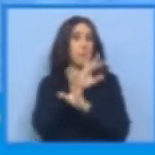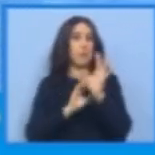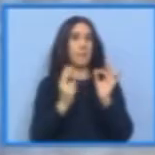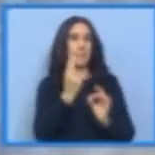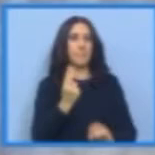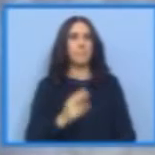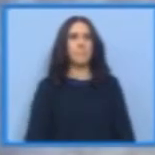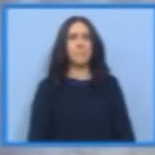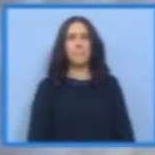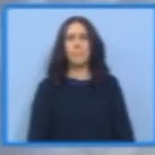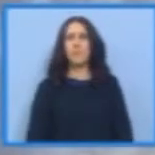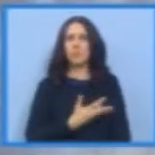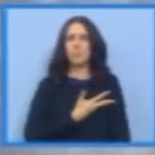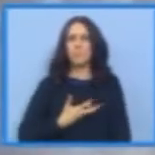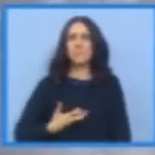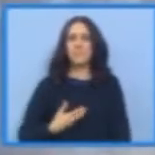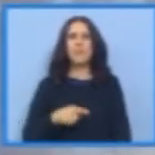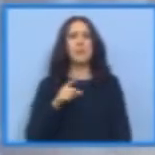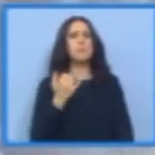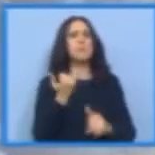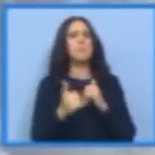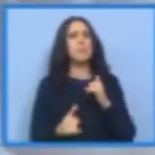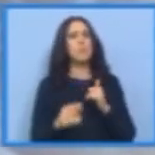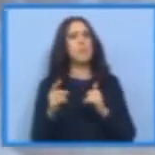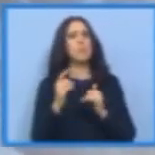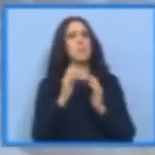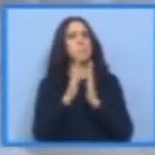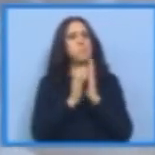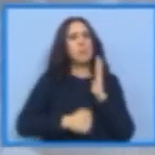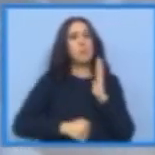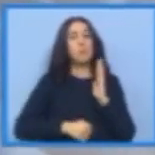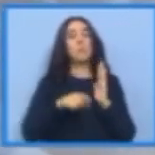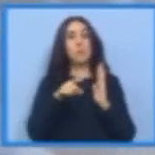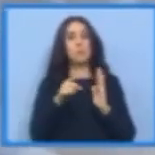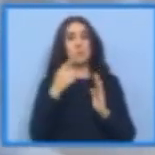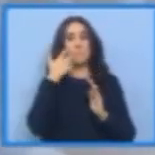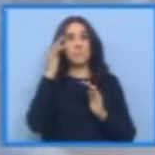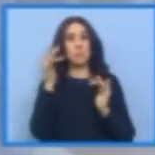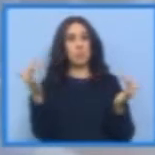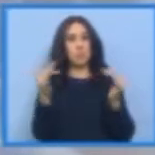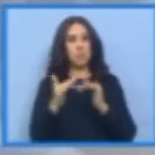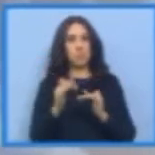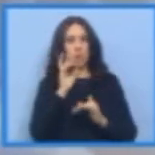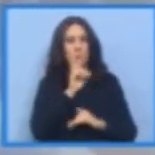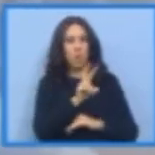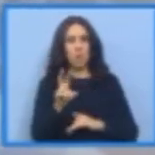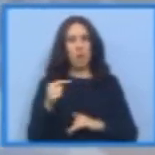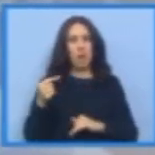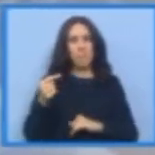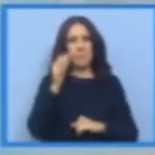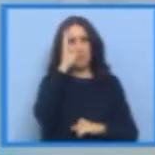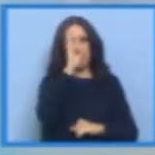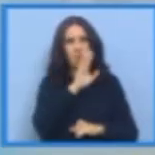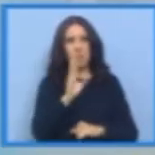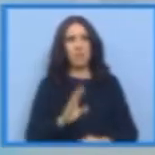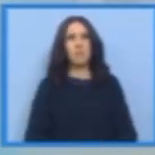já lá vamos. Esse é um perigo que a obra católica, quem olha para o fenómeno das migrações, identifica diariamente? Estava aqui a pensar justamente